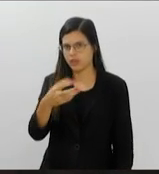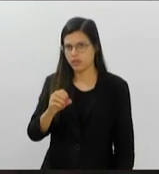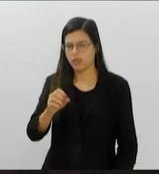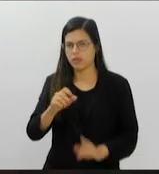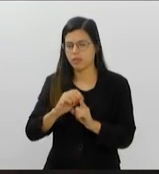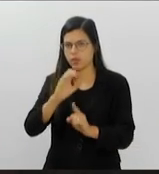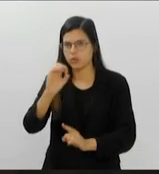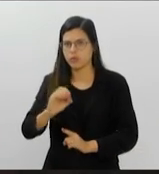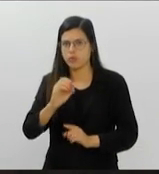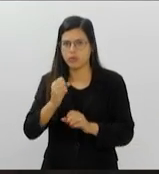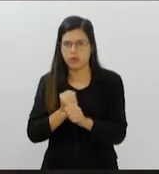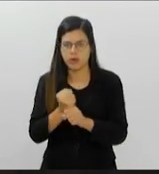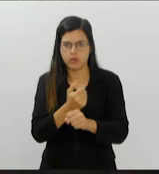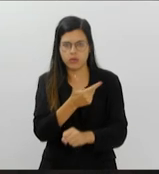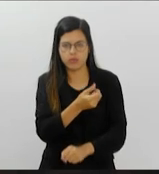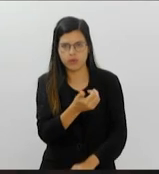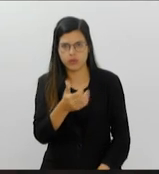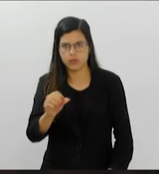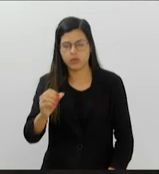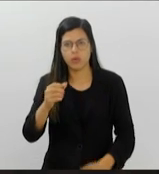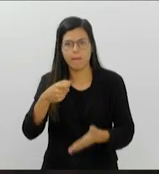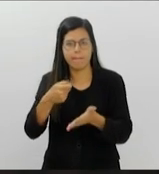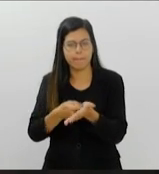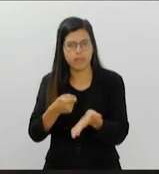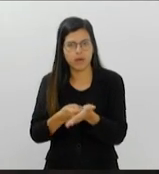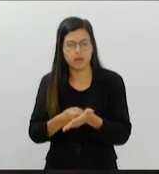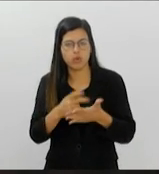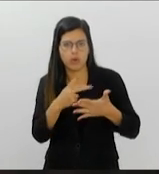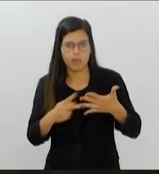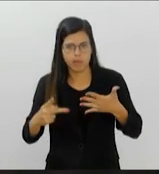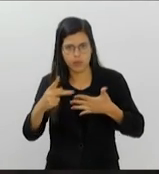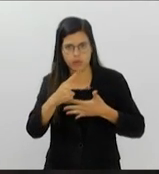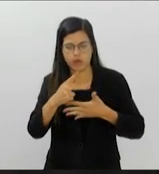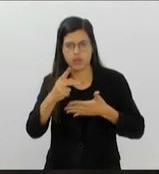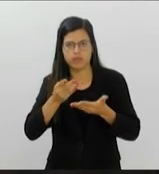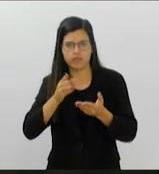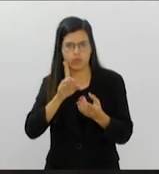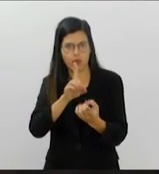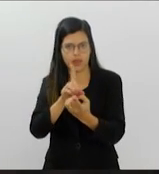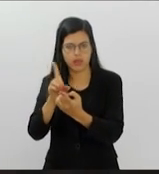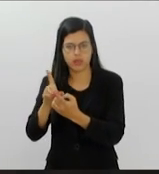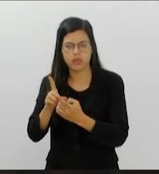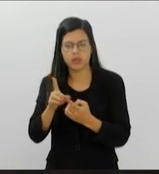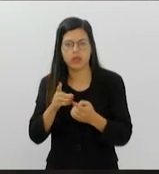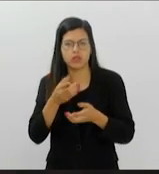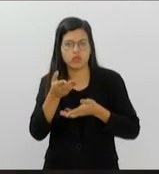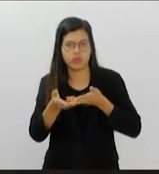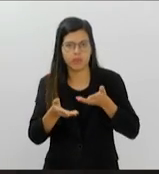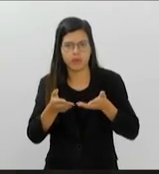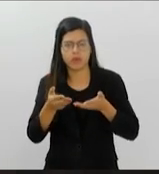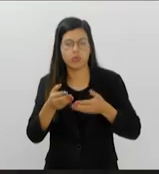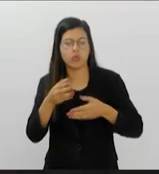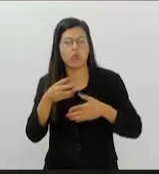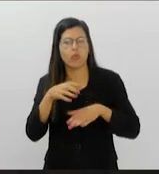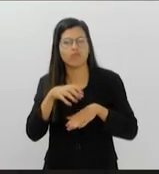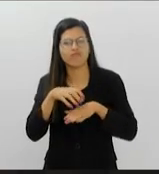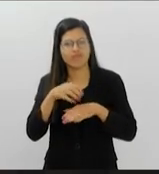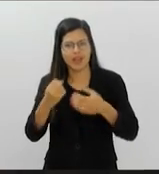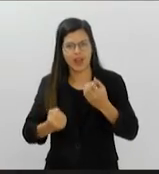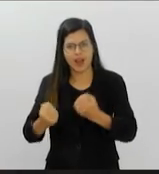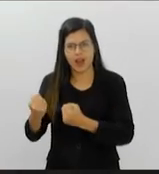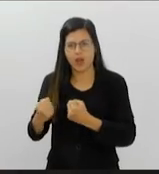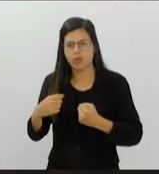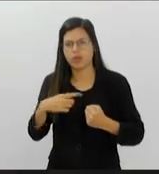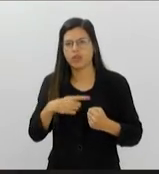outubro de 2019, que torna obrigatória a prioridade no atendimento aos veículos que transportem medicamentos e